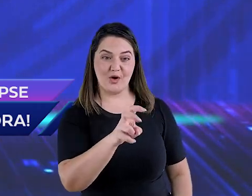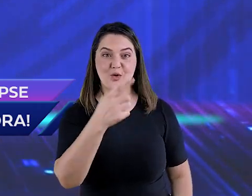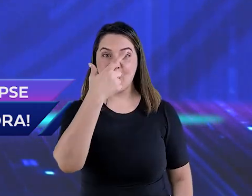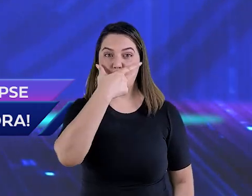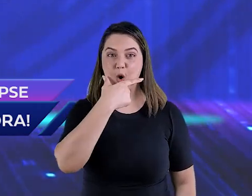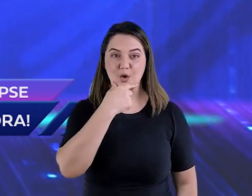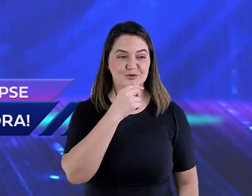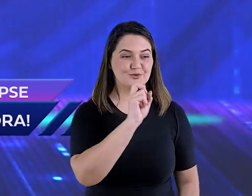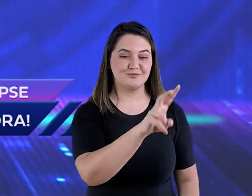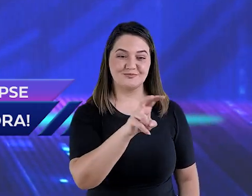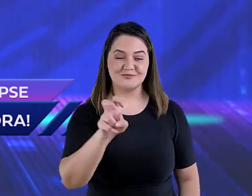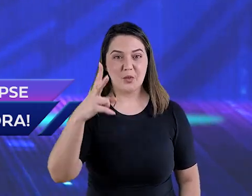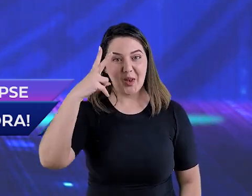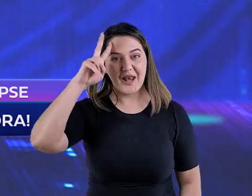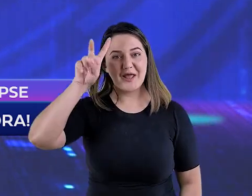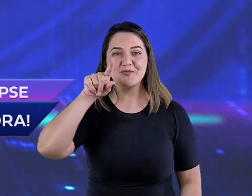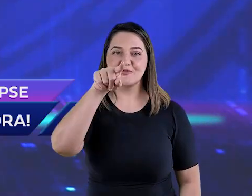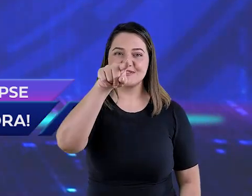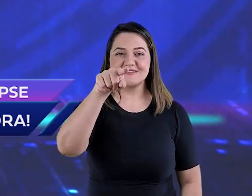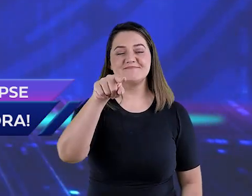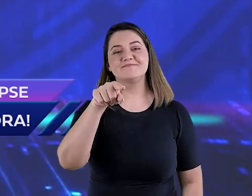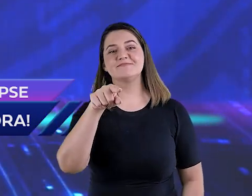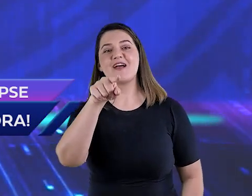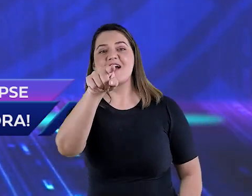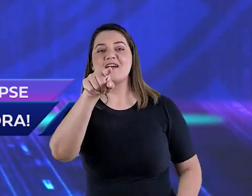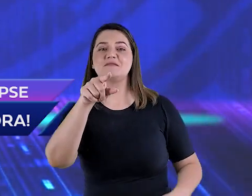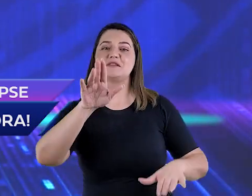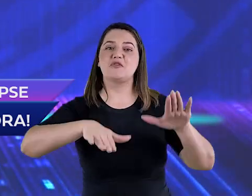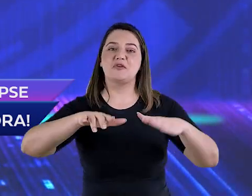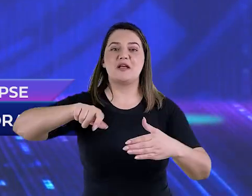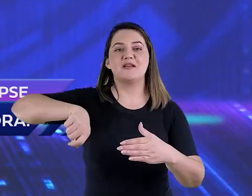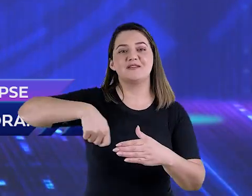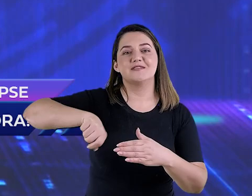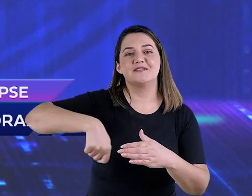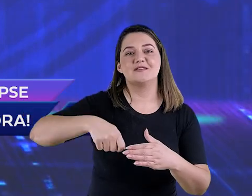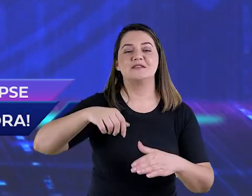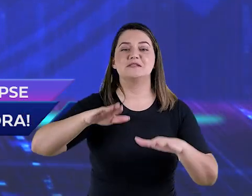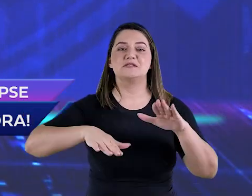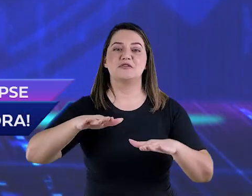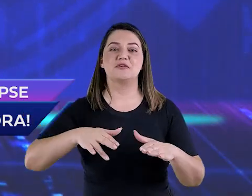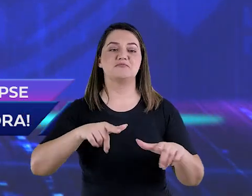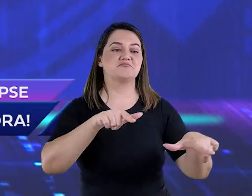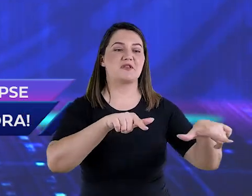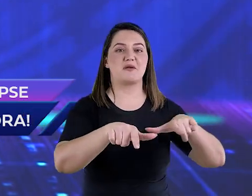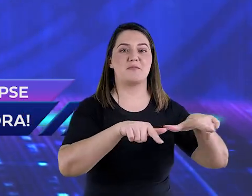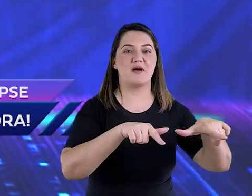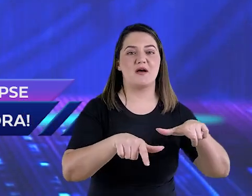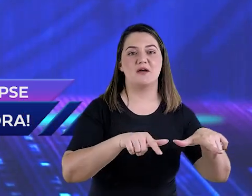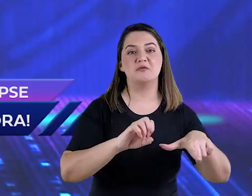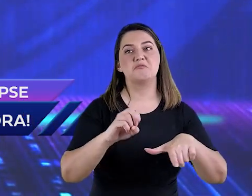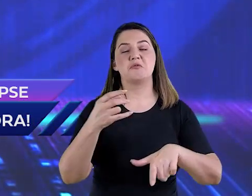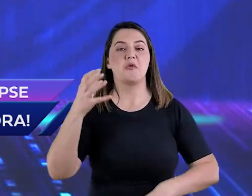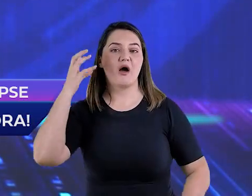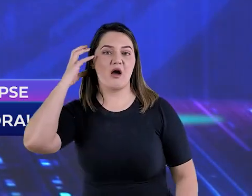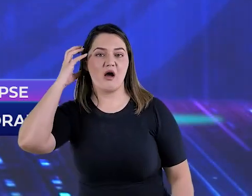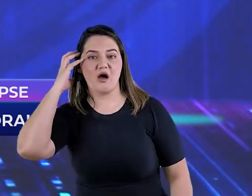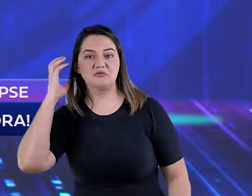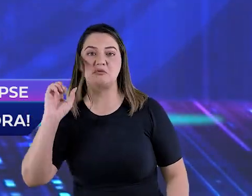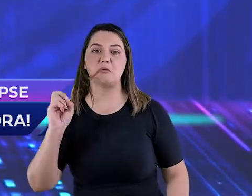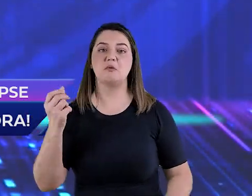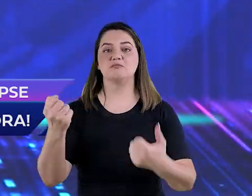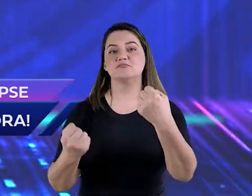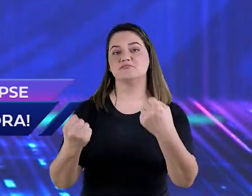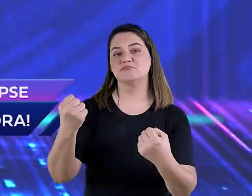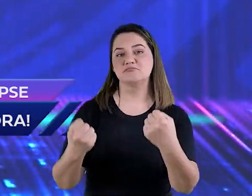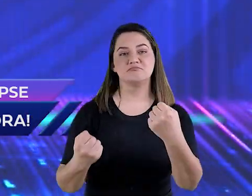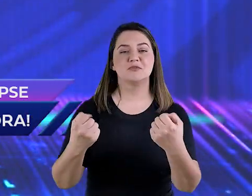lugares, em casa, no trabalho, talvez lavando a louça com o celular ligado aí, assistindo o programa Arena do Futuro. É muito bom ter você